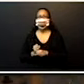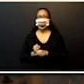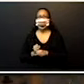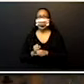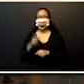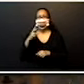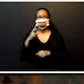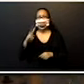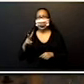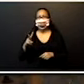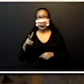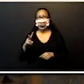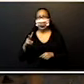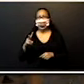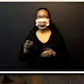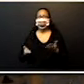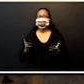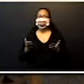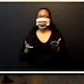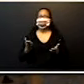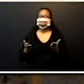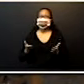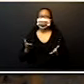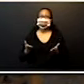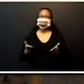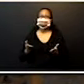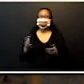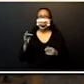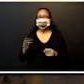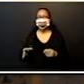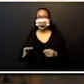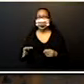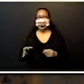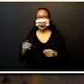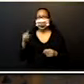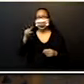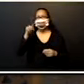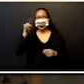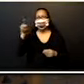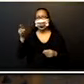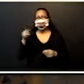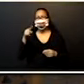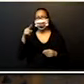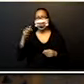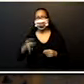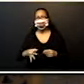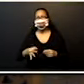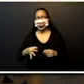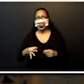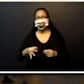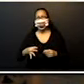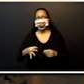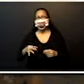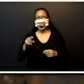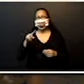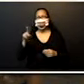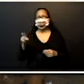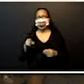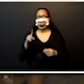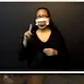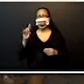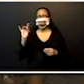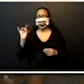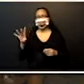E circular. Olha lá. Só fazer isso. Ali eu circulei uma só, né? Mas